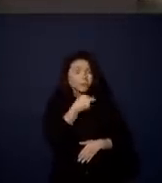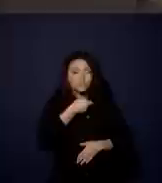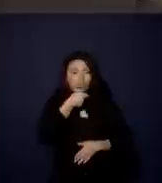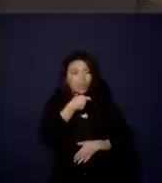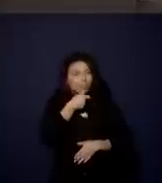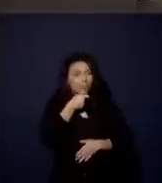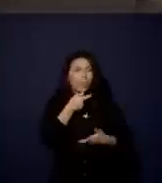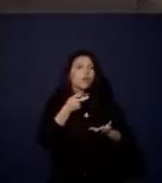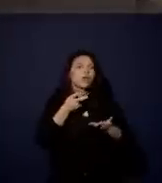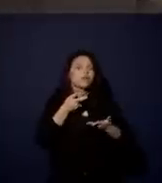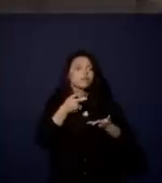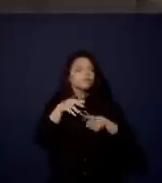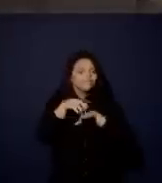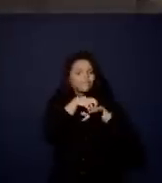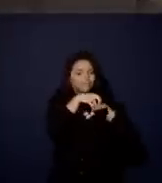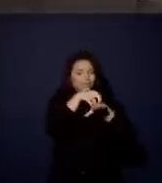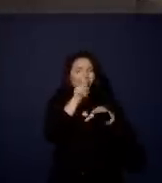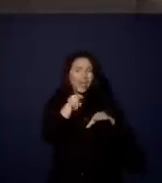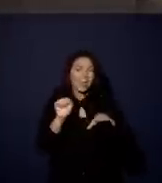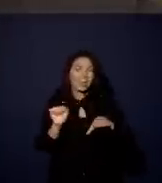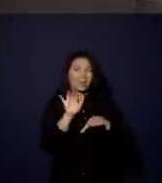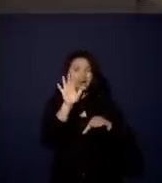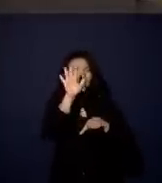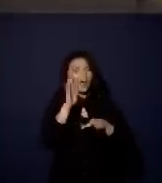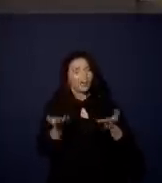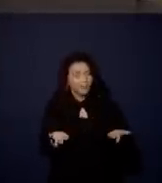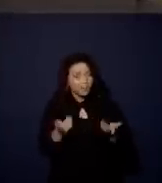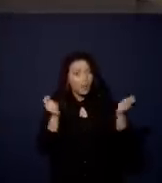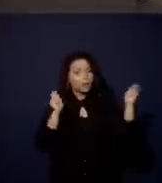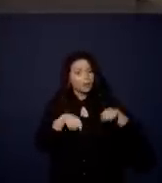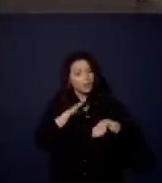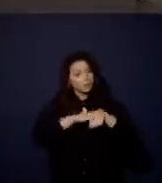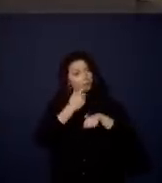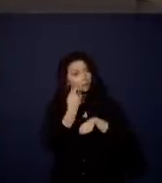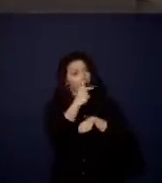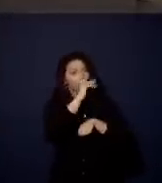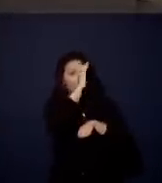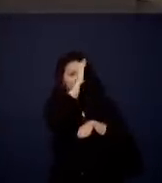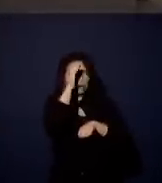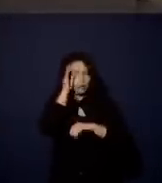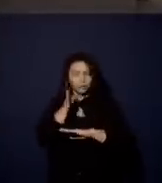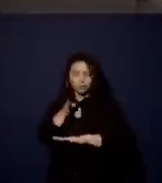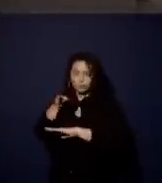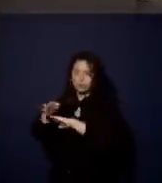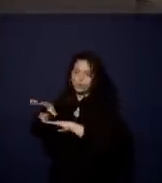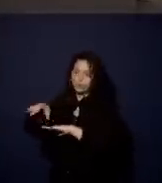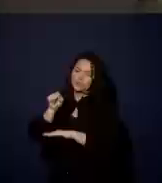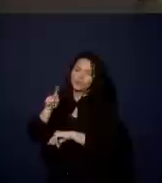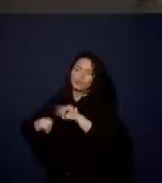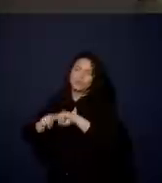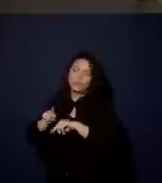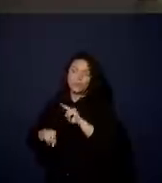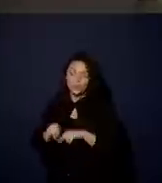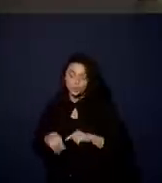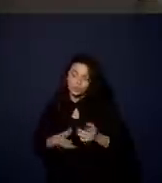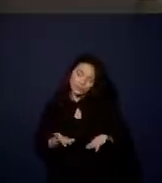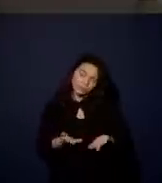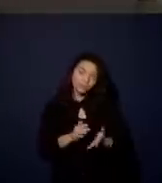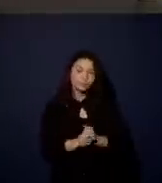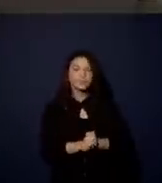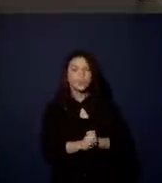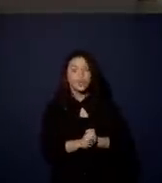pela logística de última milha utilizando a loja então esse ressignificado que a gente fez a gente tá vendo essa relação